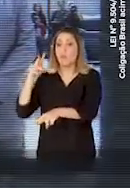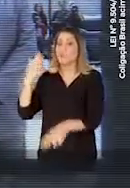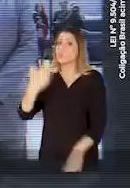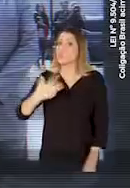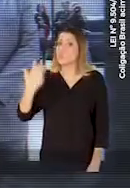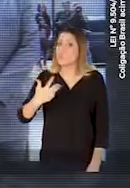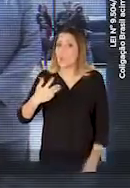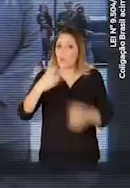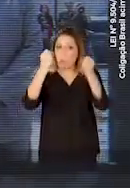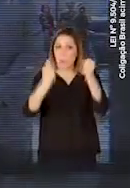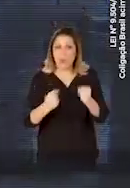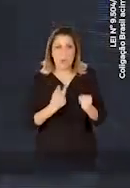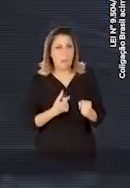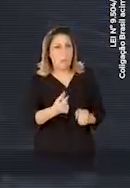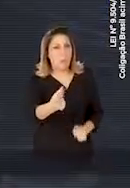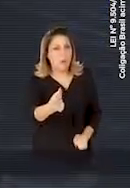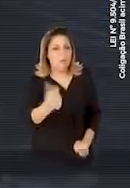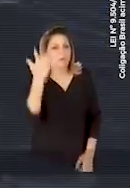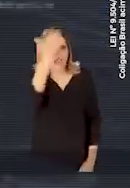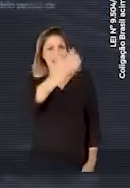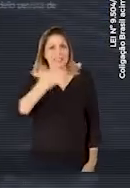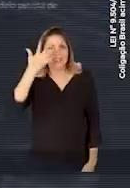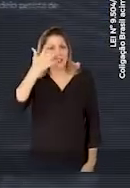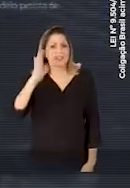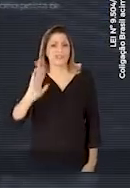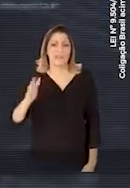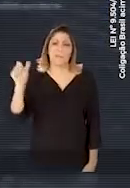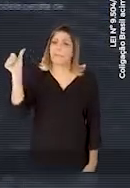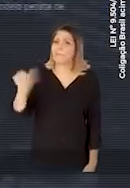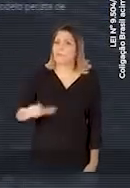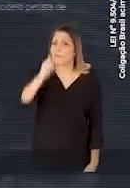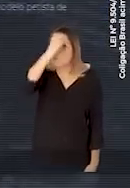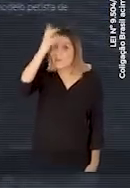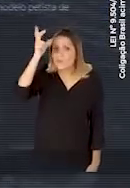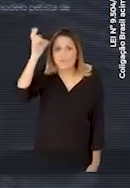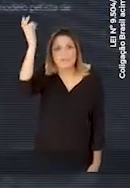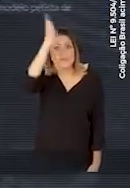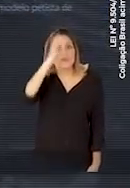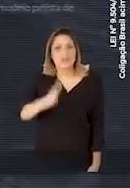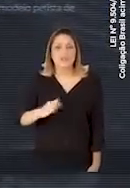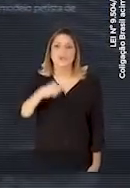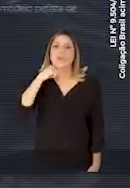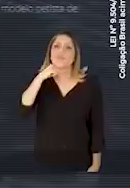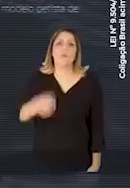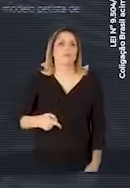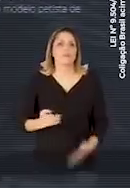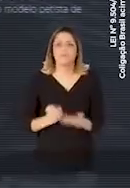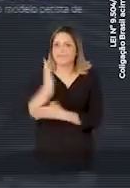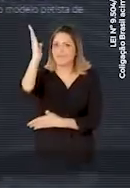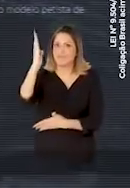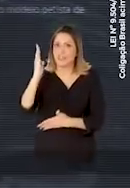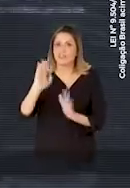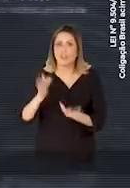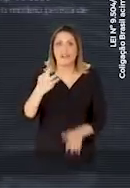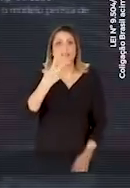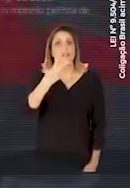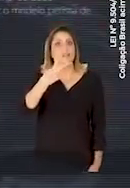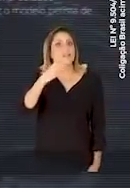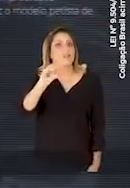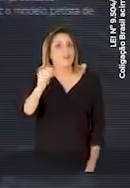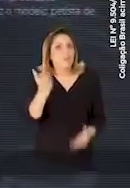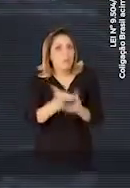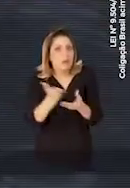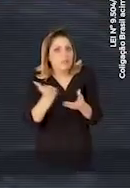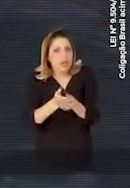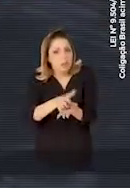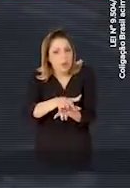e não sair mais do poder. Haddad, o pior prefeito do Brasil, não conseguiu se reeleger e responde a mais de